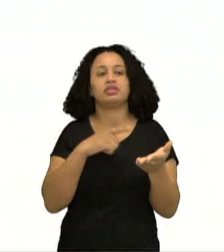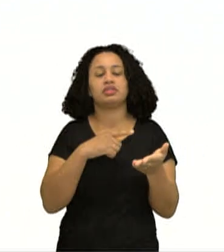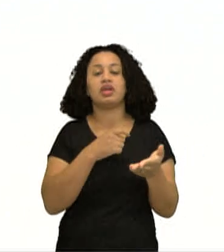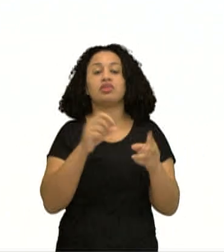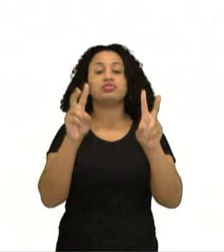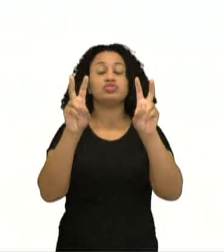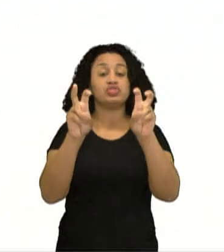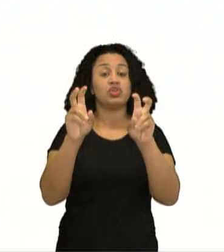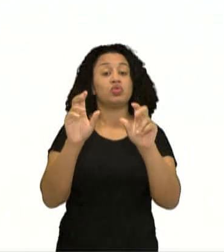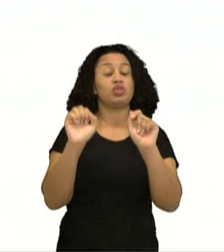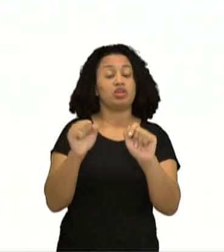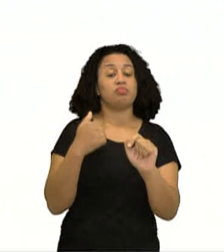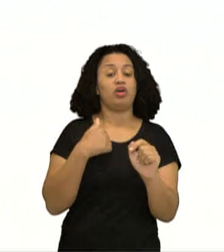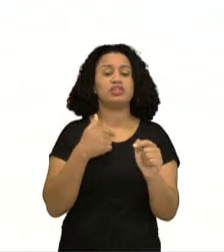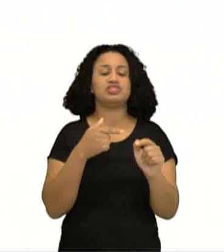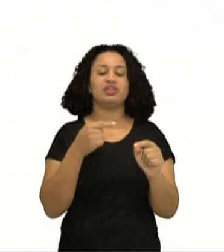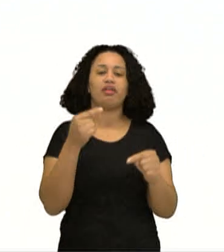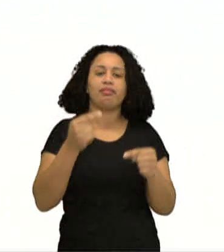títulos polêmicos e